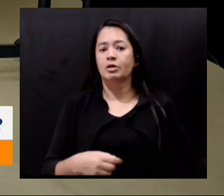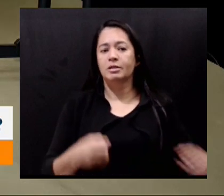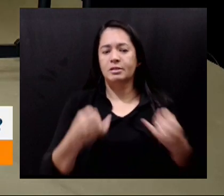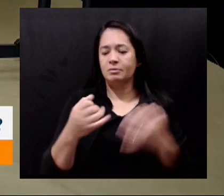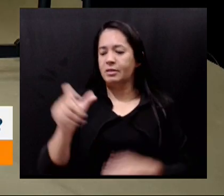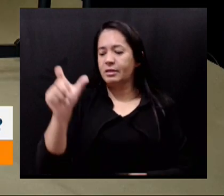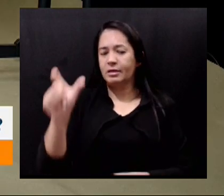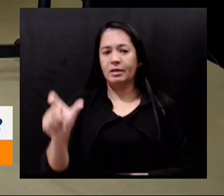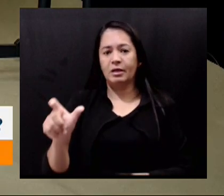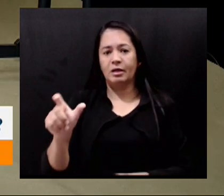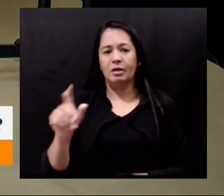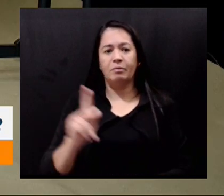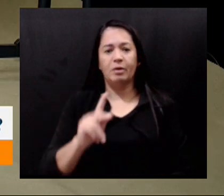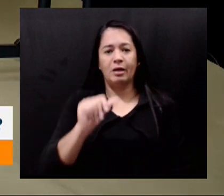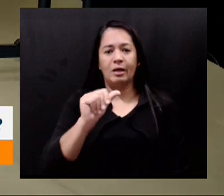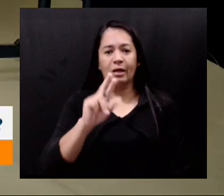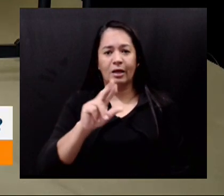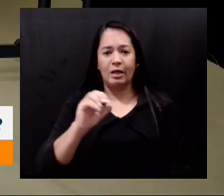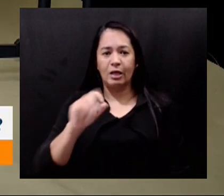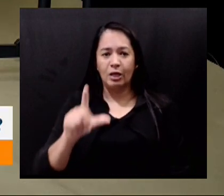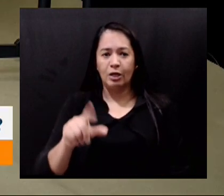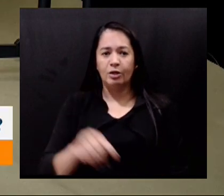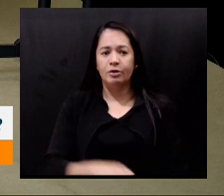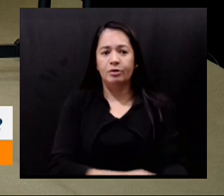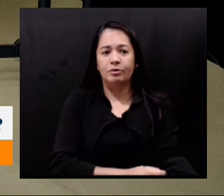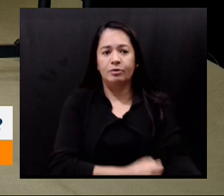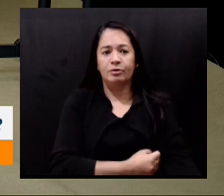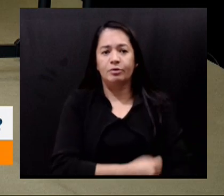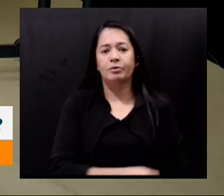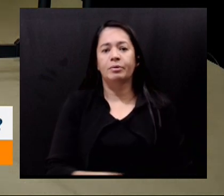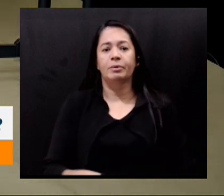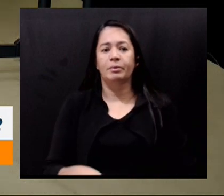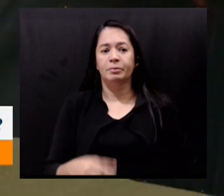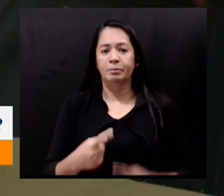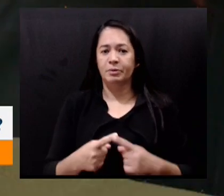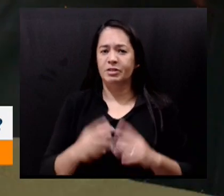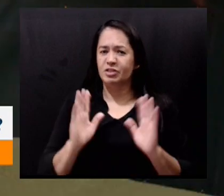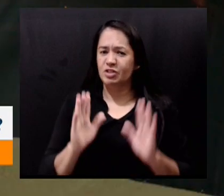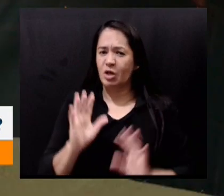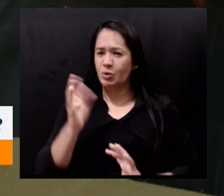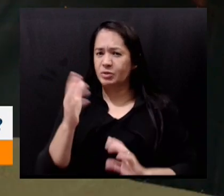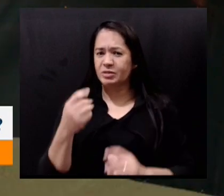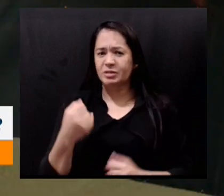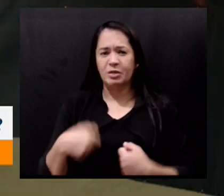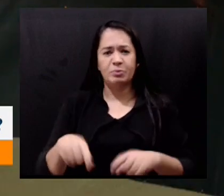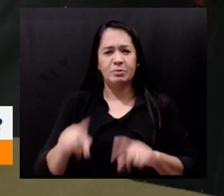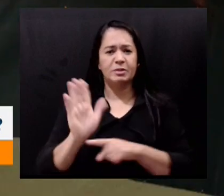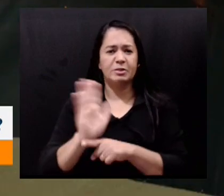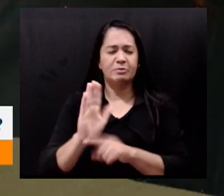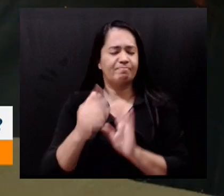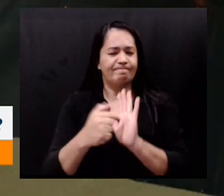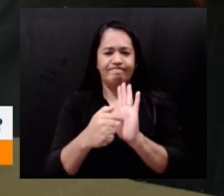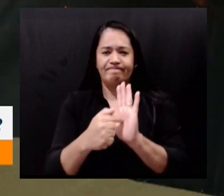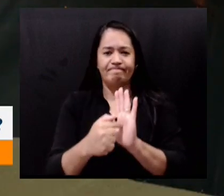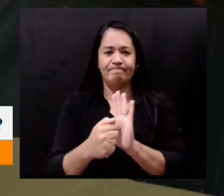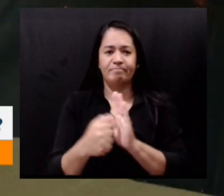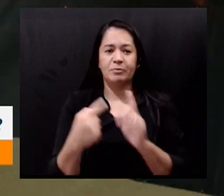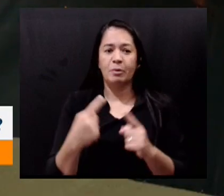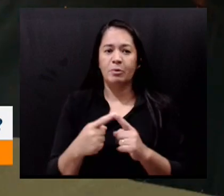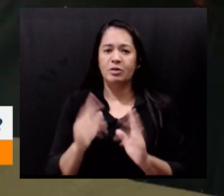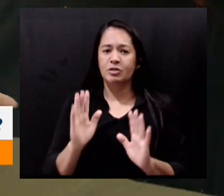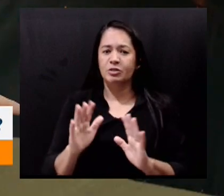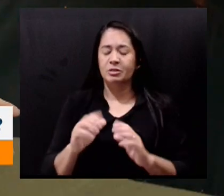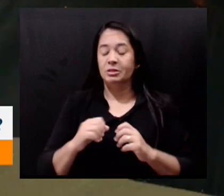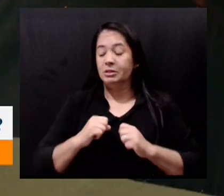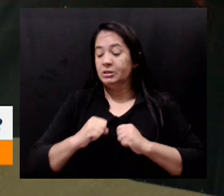trazer vídeo, mas acho que não vem ao caso, porque isso já aconteceu, foi algo assim que, mexeu muito, acho que com todos,